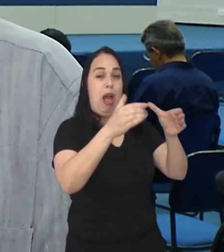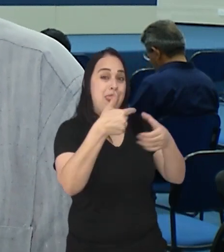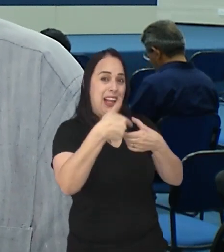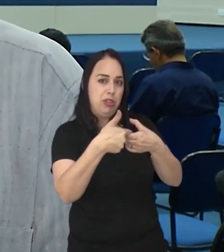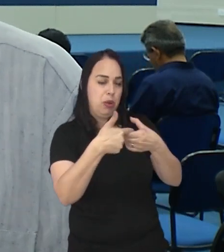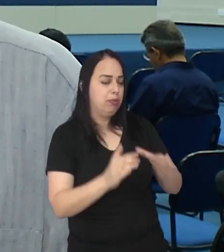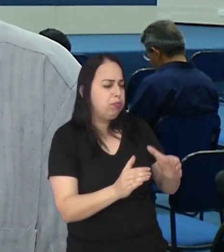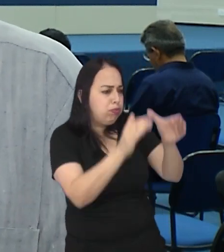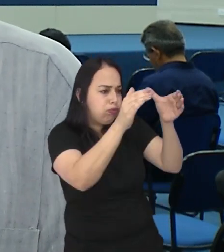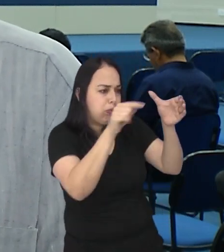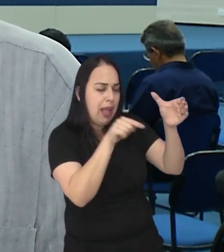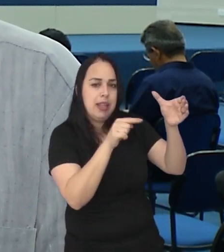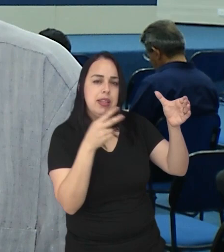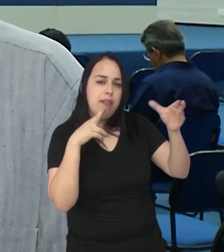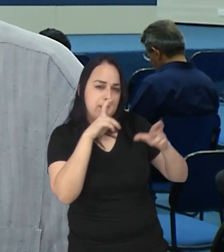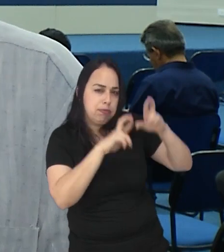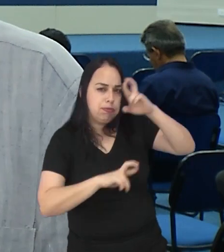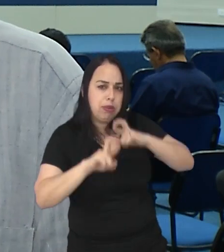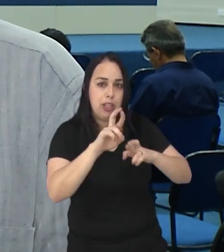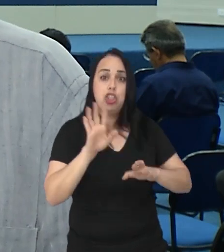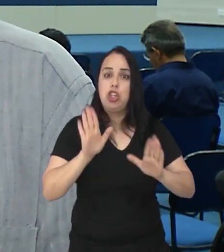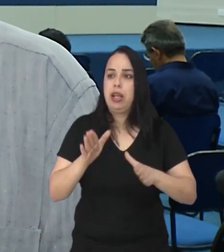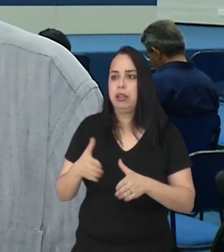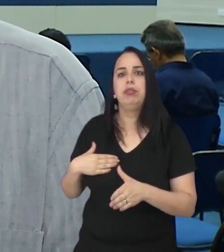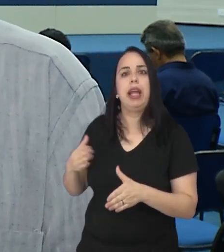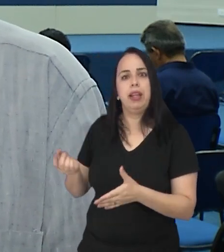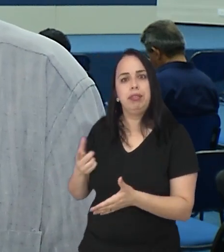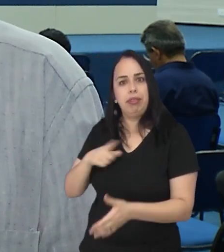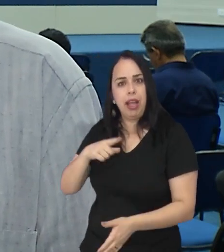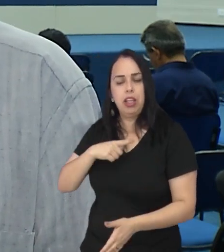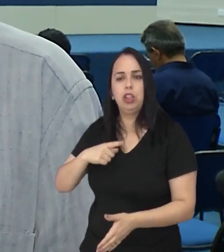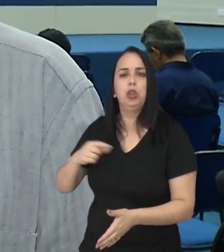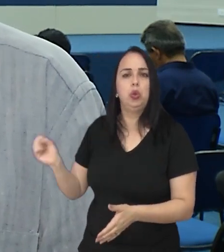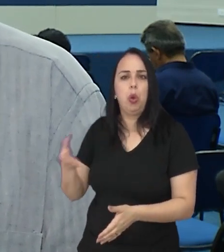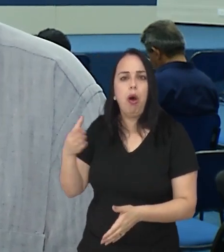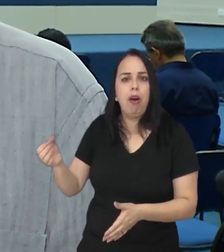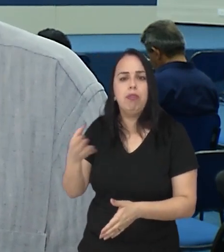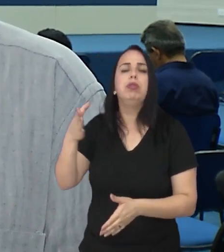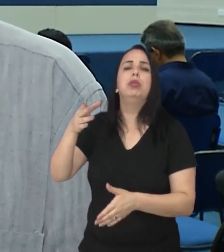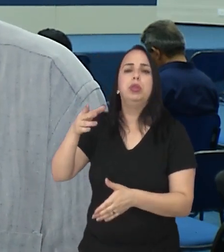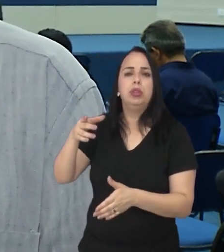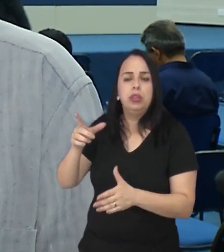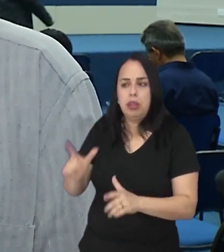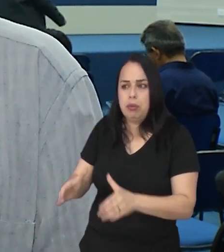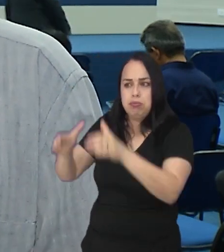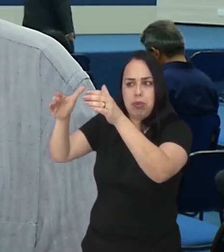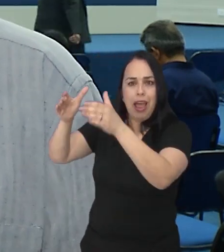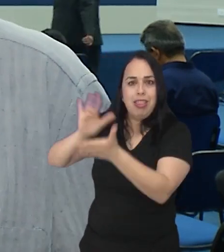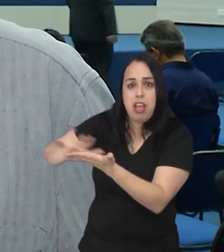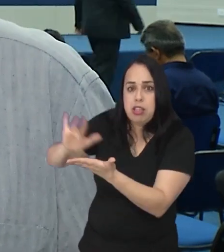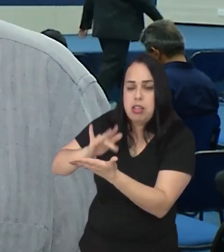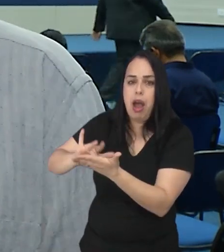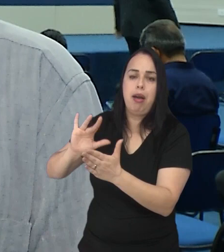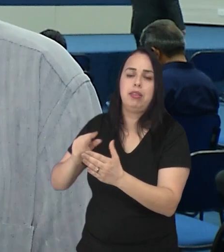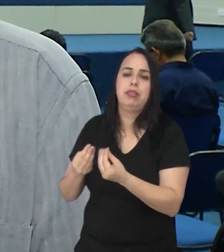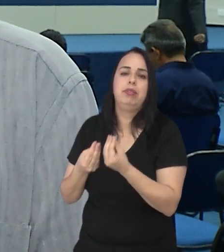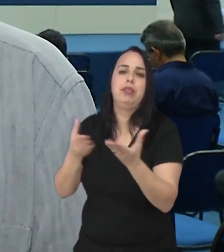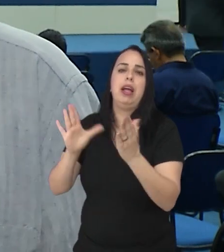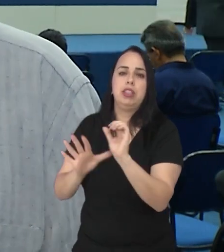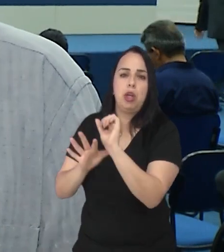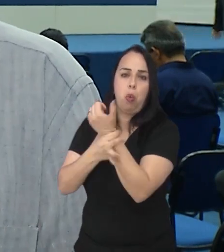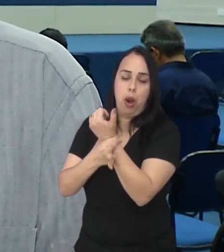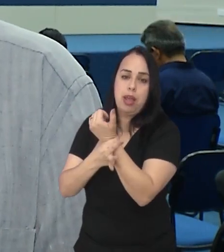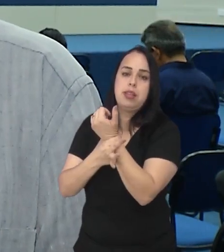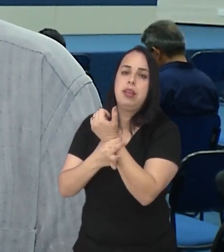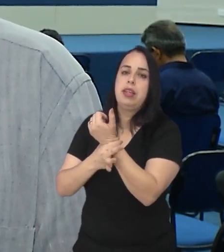combustível. Então já chegou no mercado novas bombas de combustível que têm assinatura digital, um processo muito mais seguro